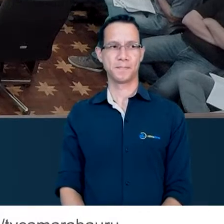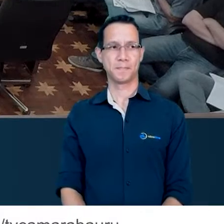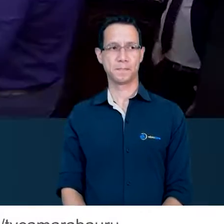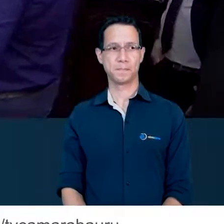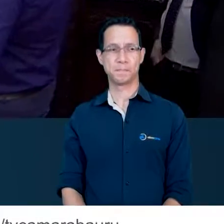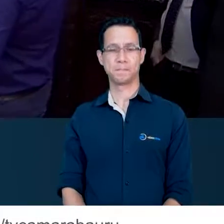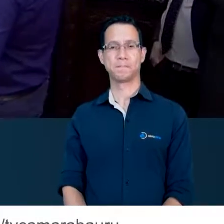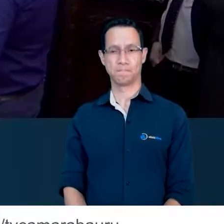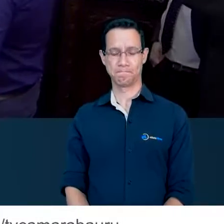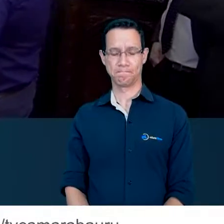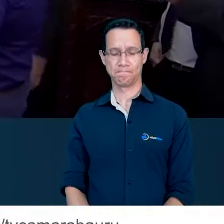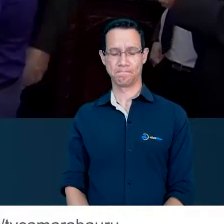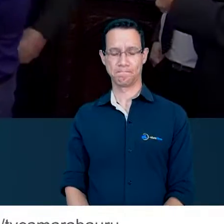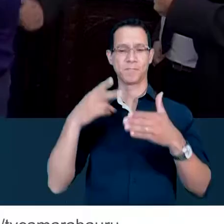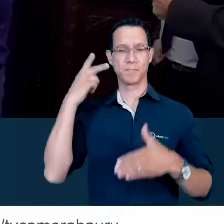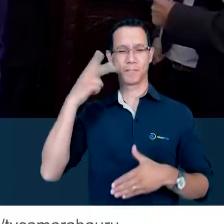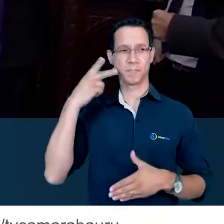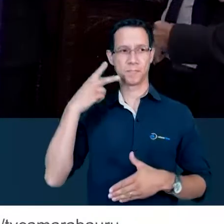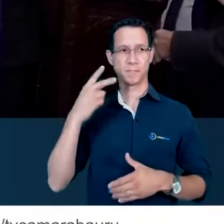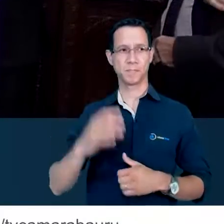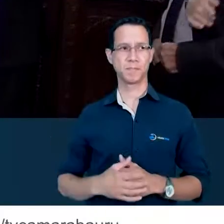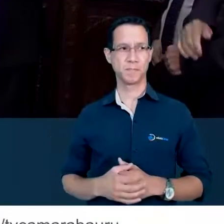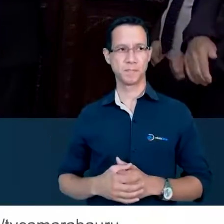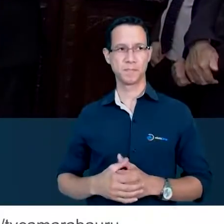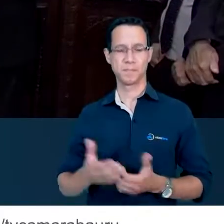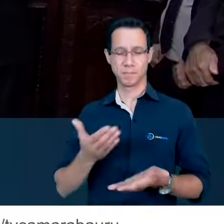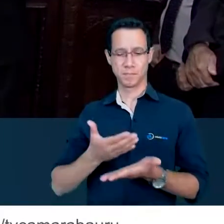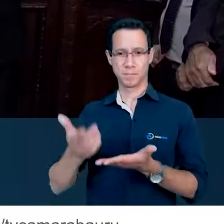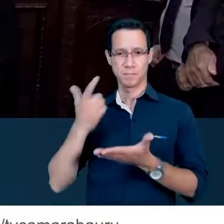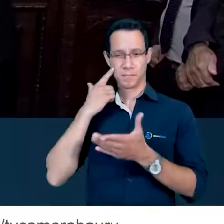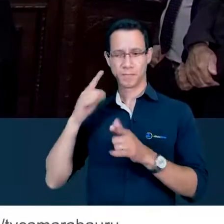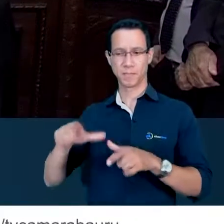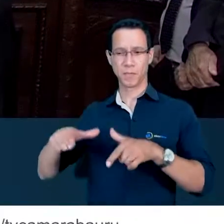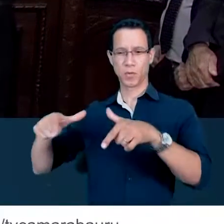Solicitamos ao nobre vereador que proceda à entrega da moção de aplauso.